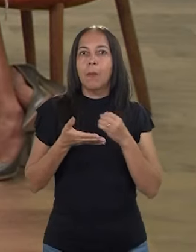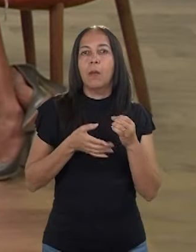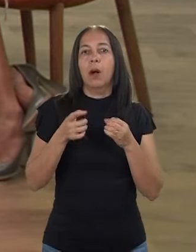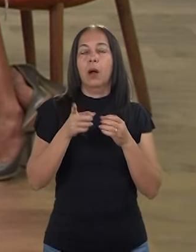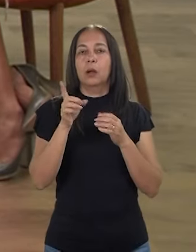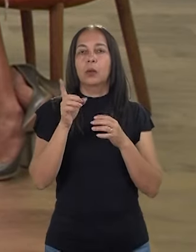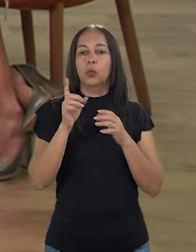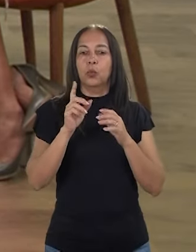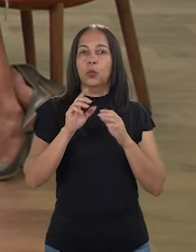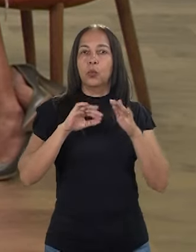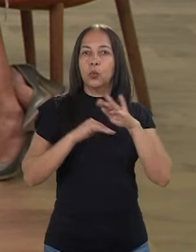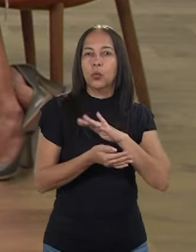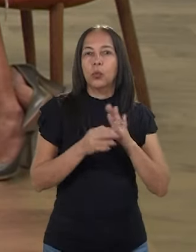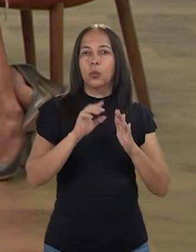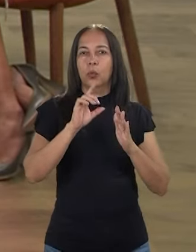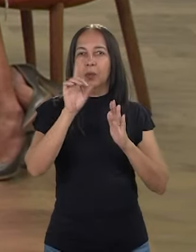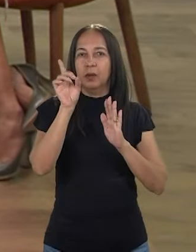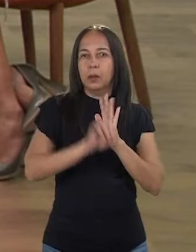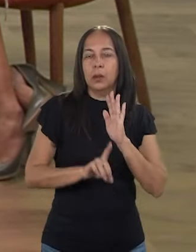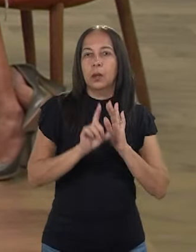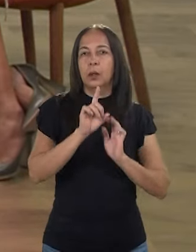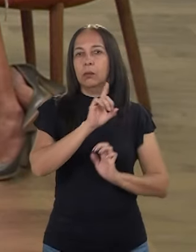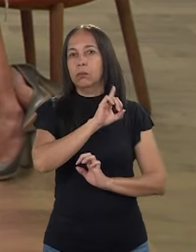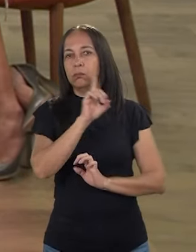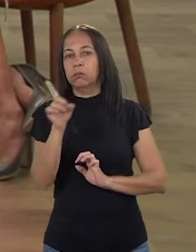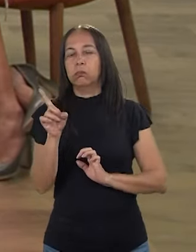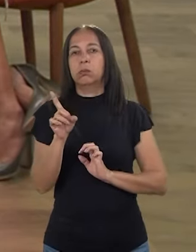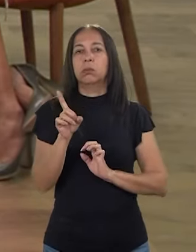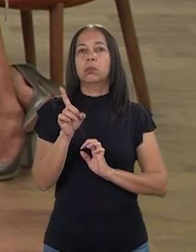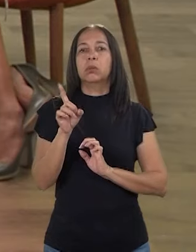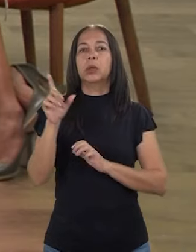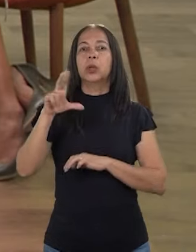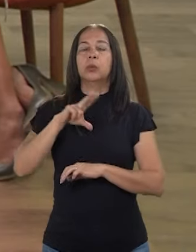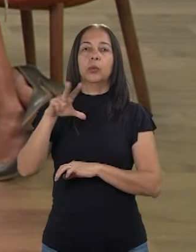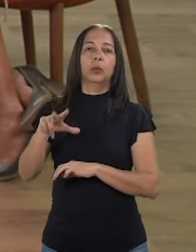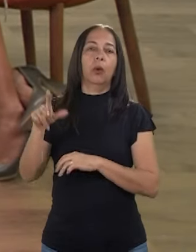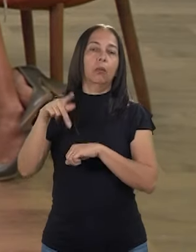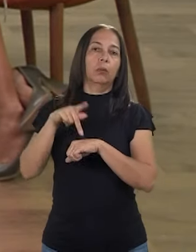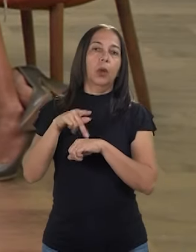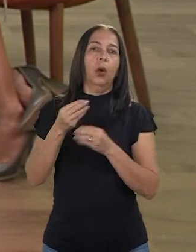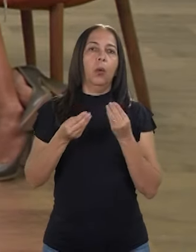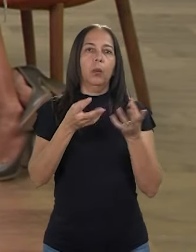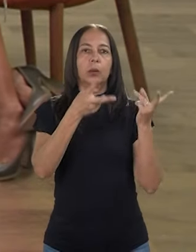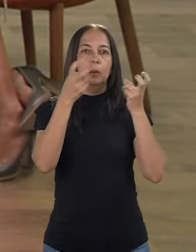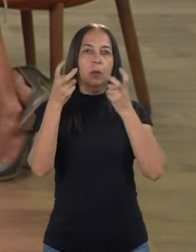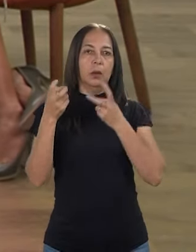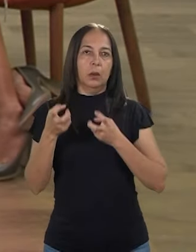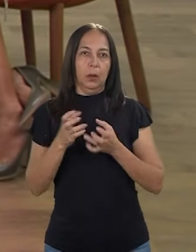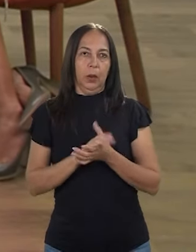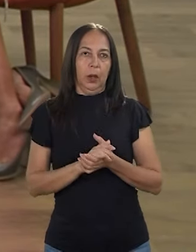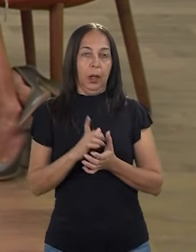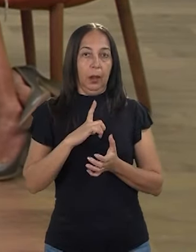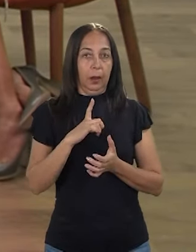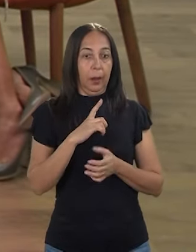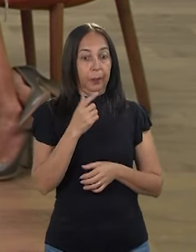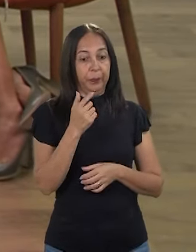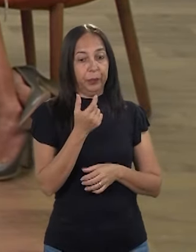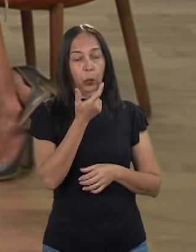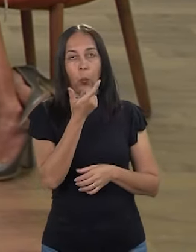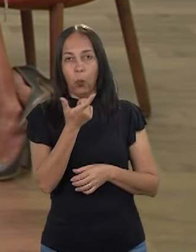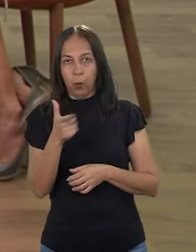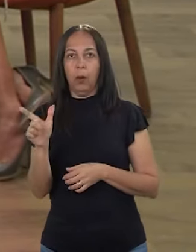nos costumes e direitos eh de Portugal Então como como é que a gente pode olhar isso hoje em dia a gente tem